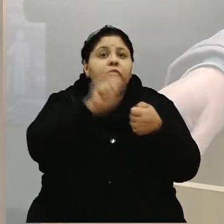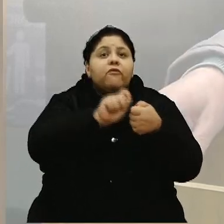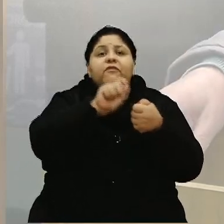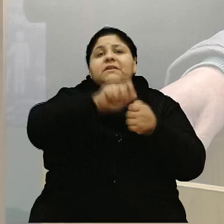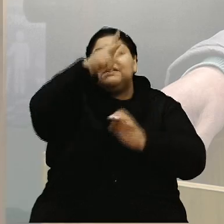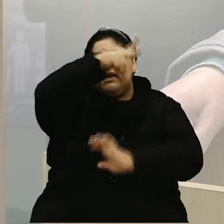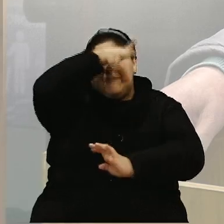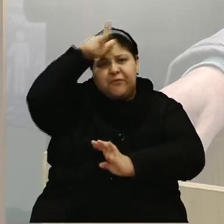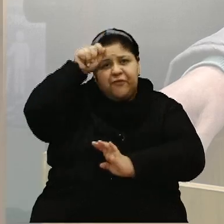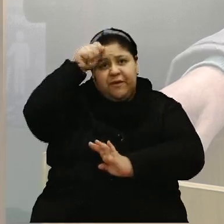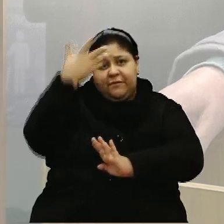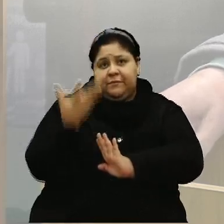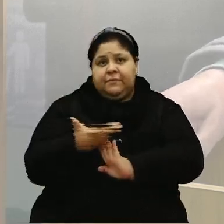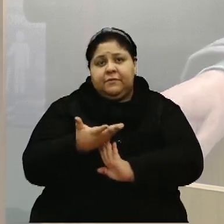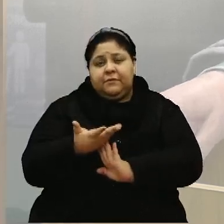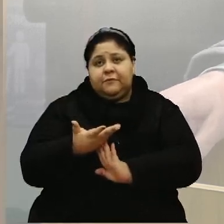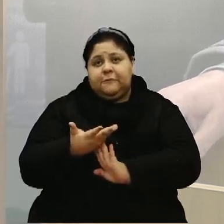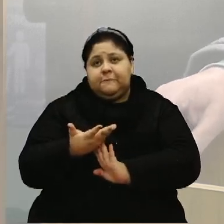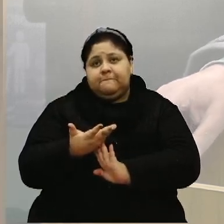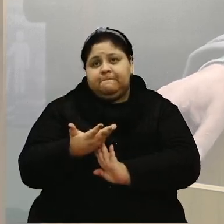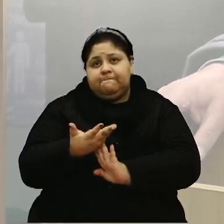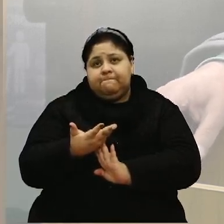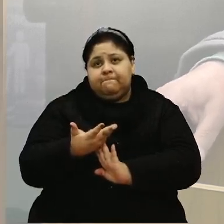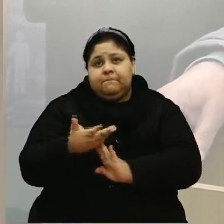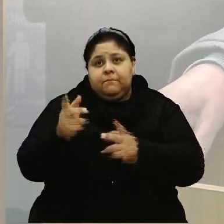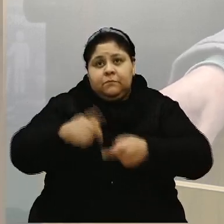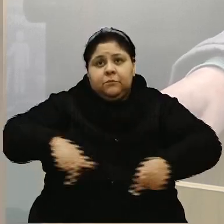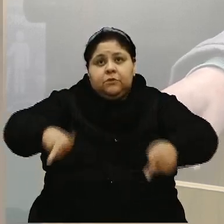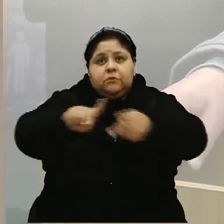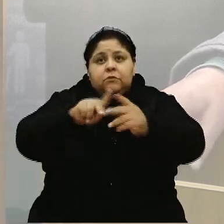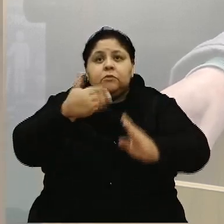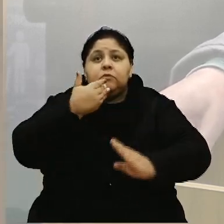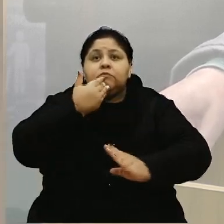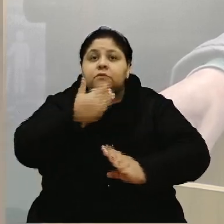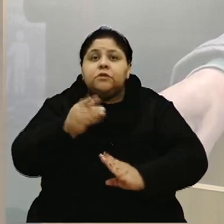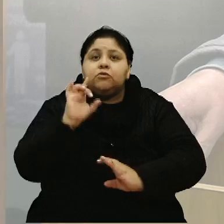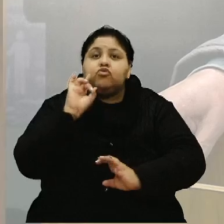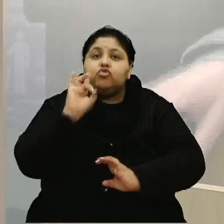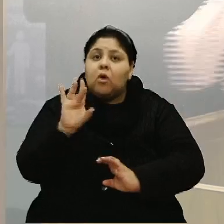prefeito. Vamos fazer isso. O povo está pedindo isso só.